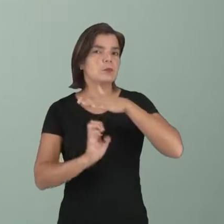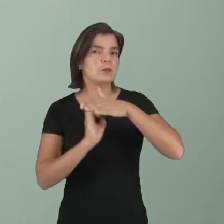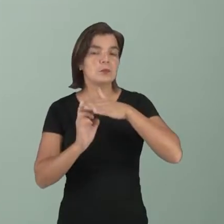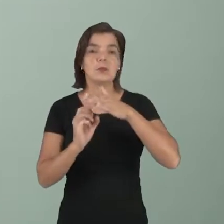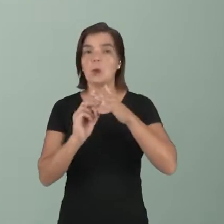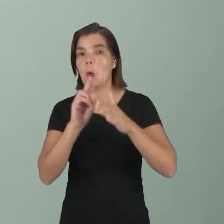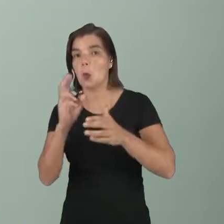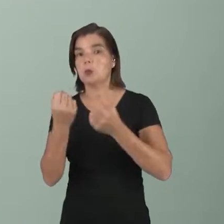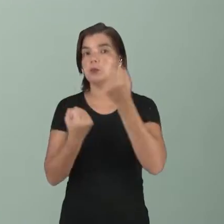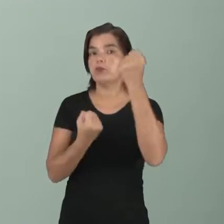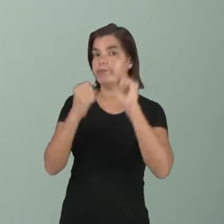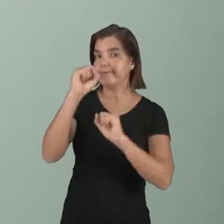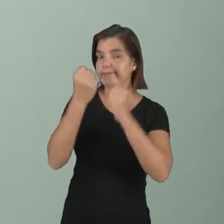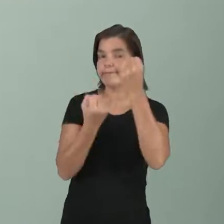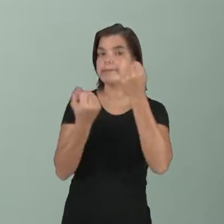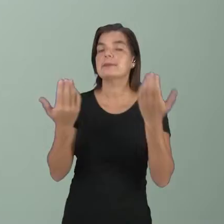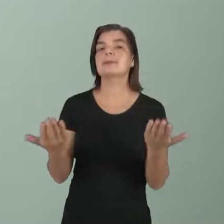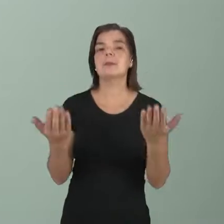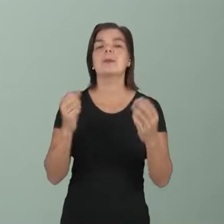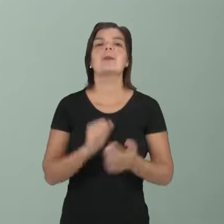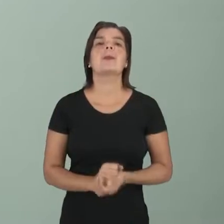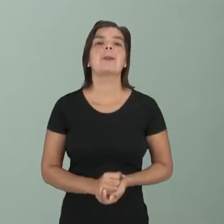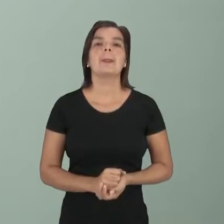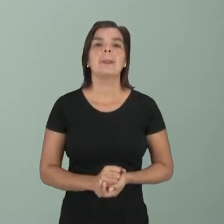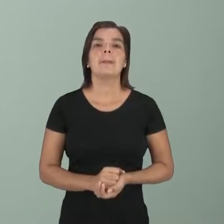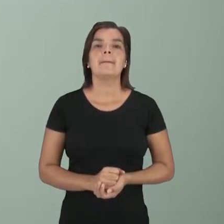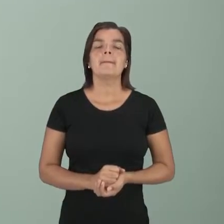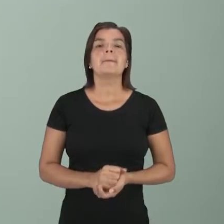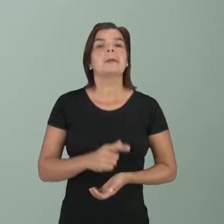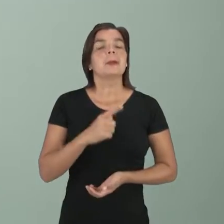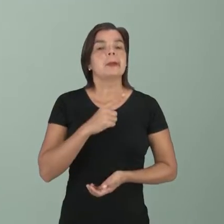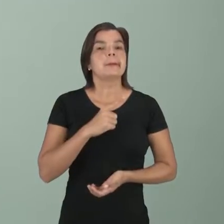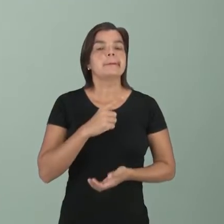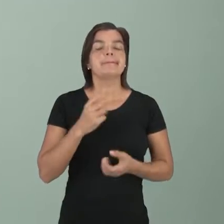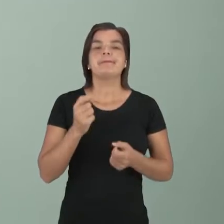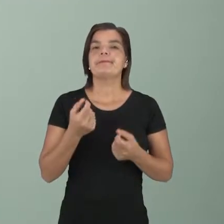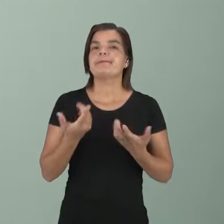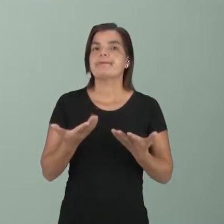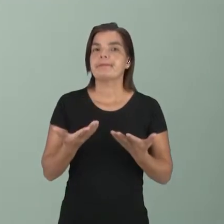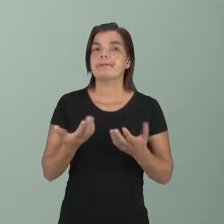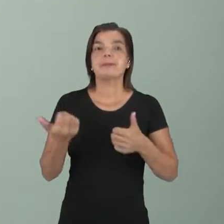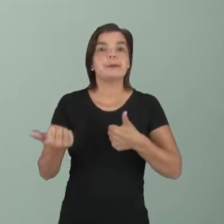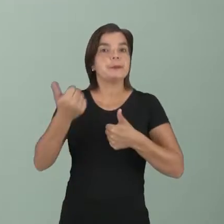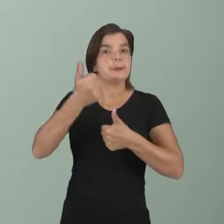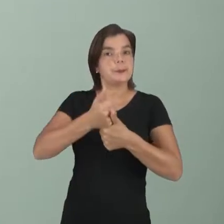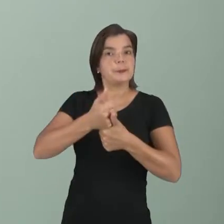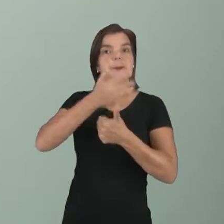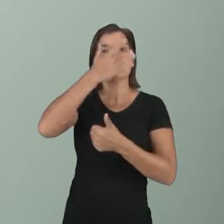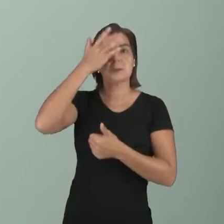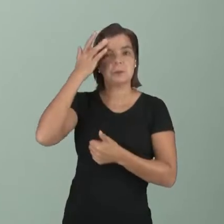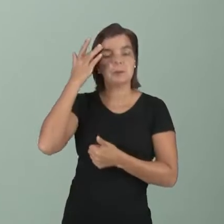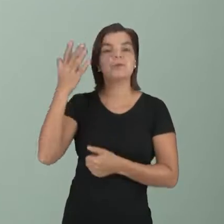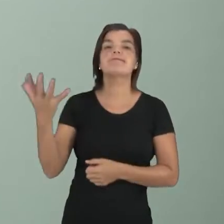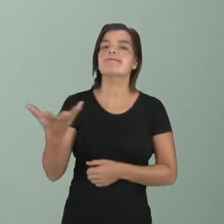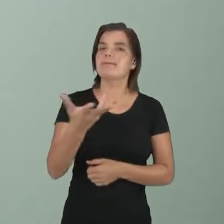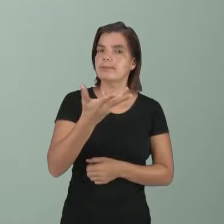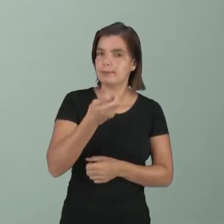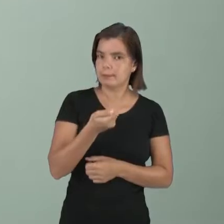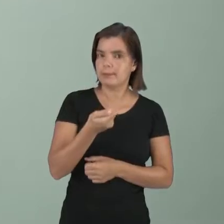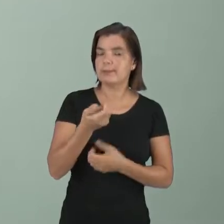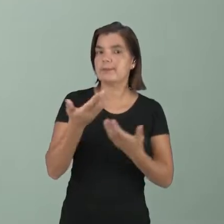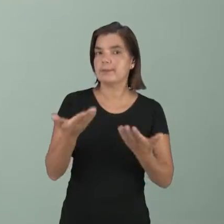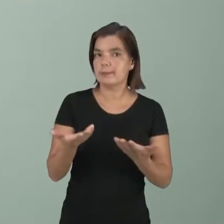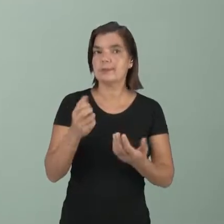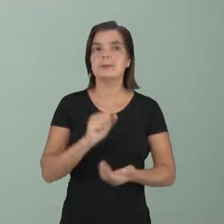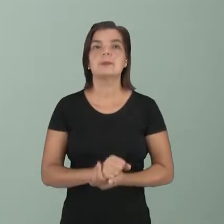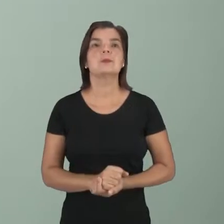sua indústria, aí ele vai ser, como é que a gente pode dizer, substituído por alguém que tem essa capacidade. E aí a